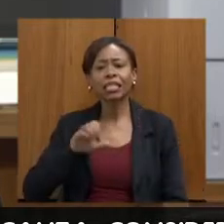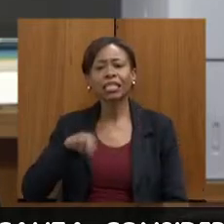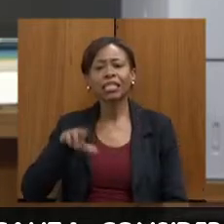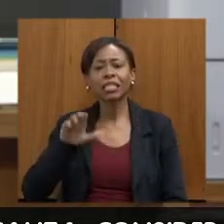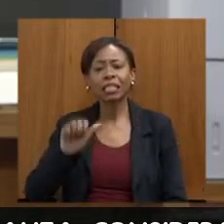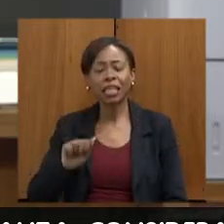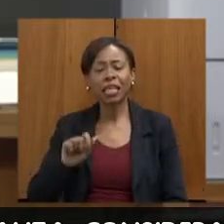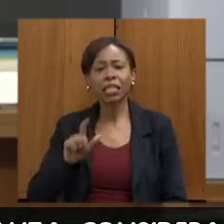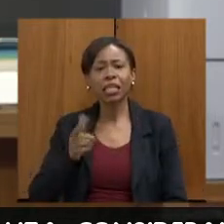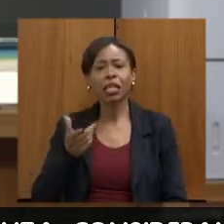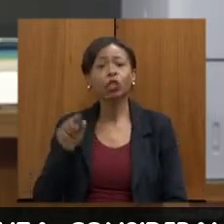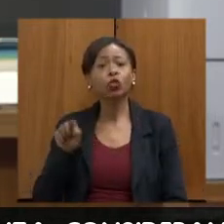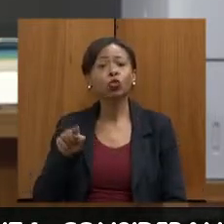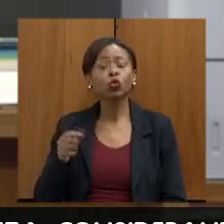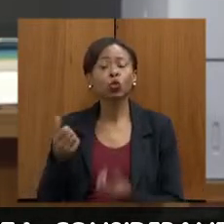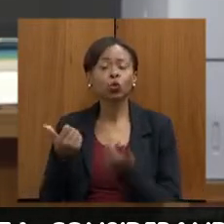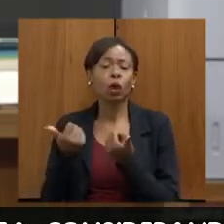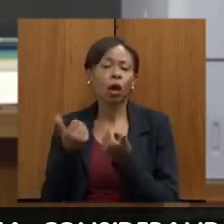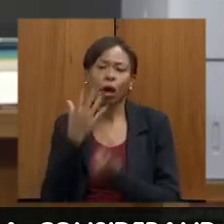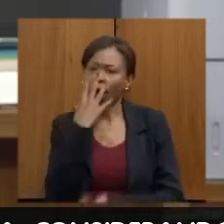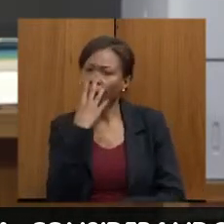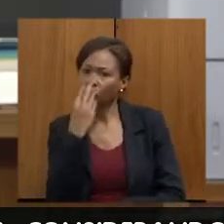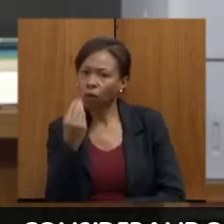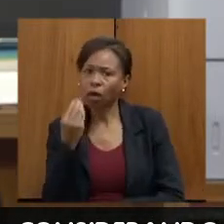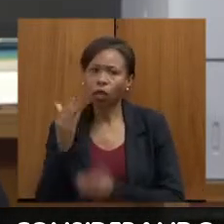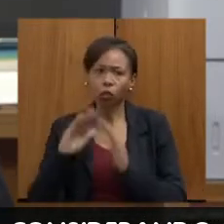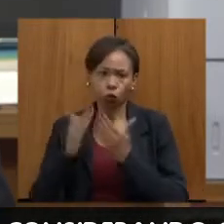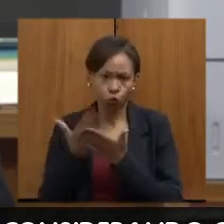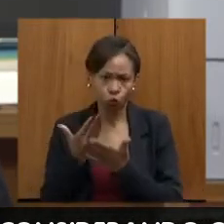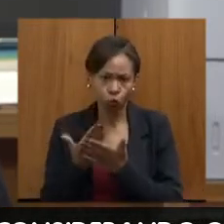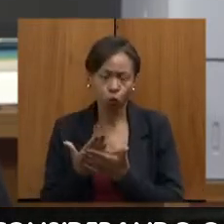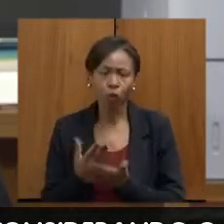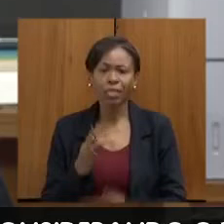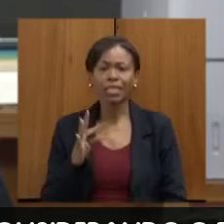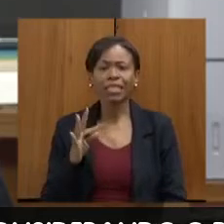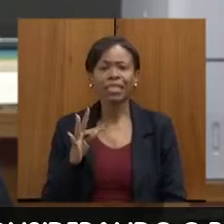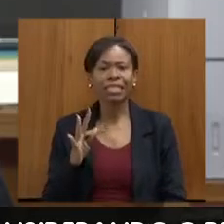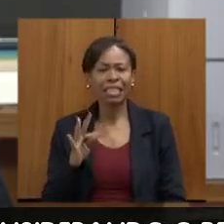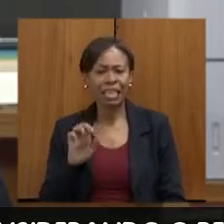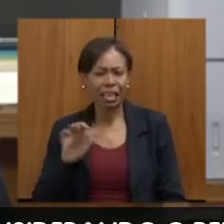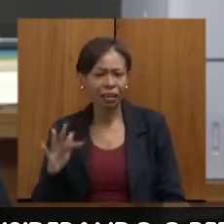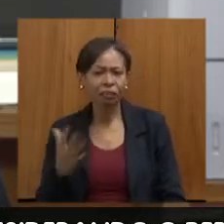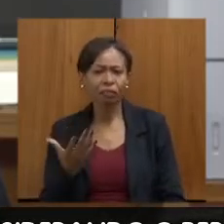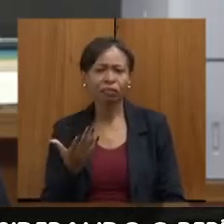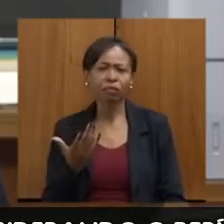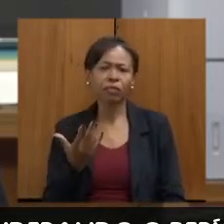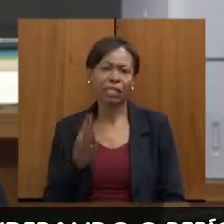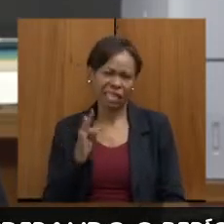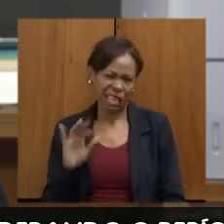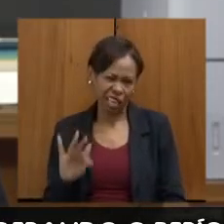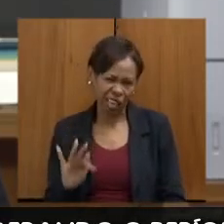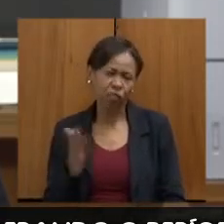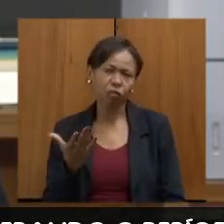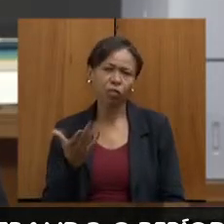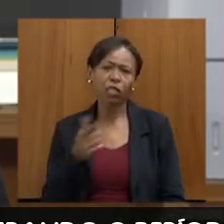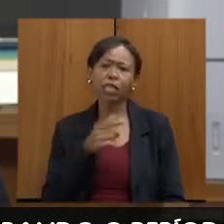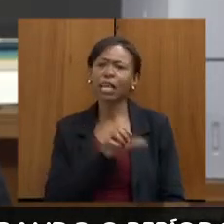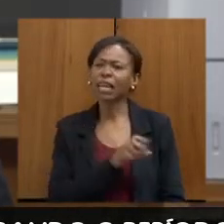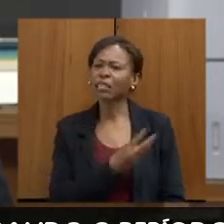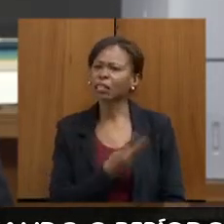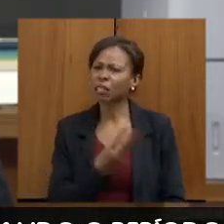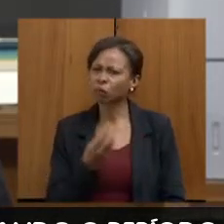transportadores escolares né questão da renovação da pf que as questões bem brokas criada